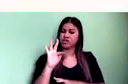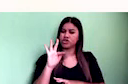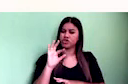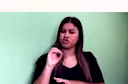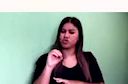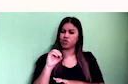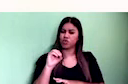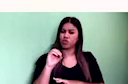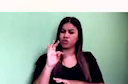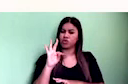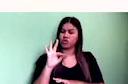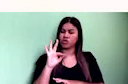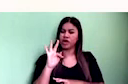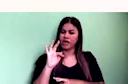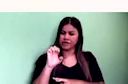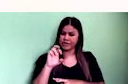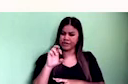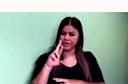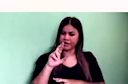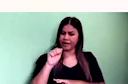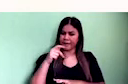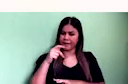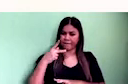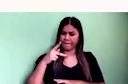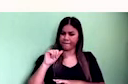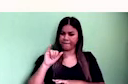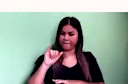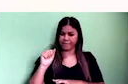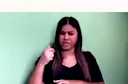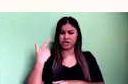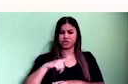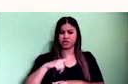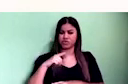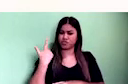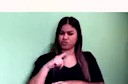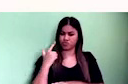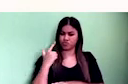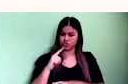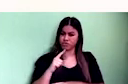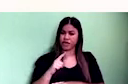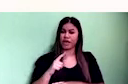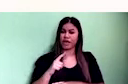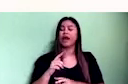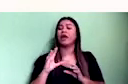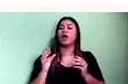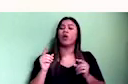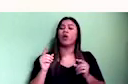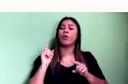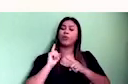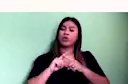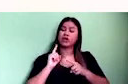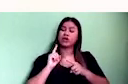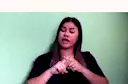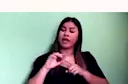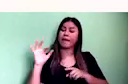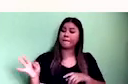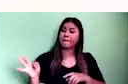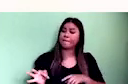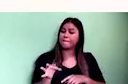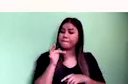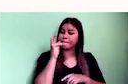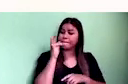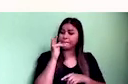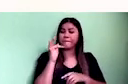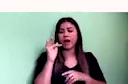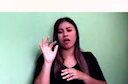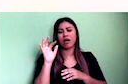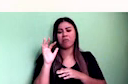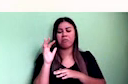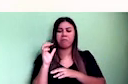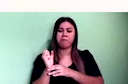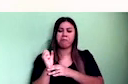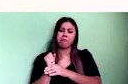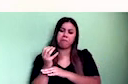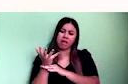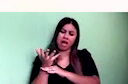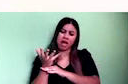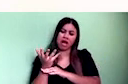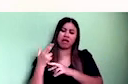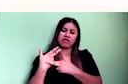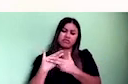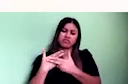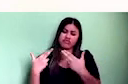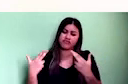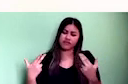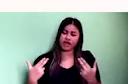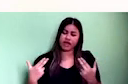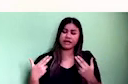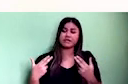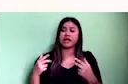O próprio ativo que causa a ação benéfica que a gente busca na planta, né? Pode ser que tenha alguma reação adversa. E a